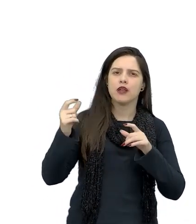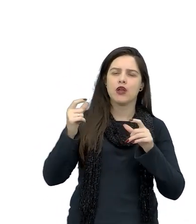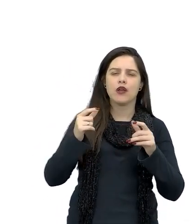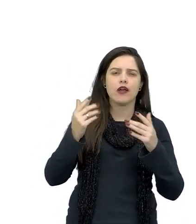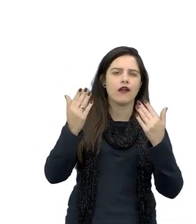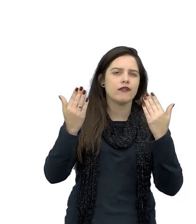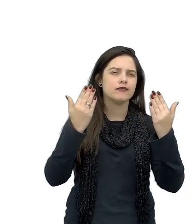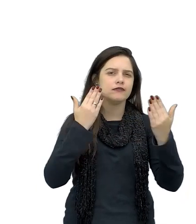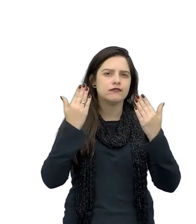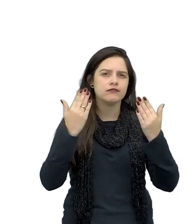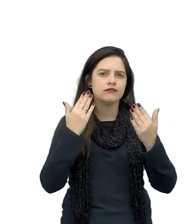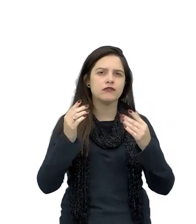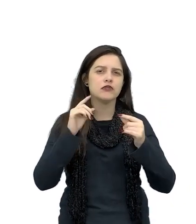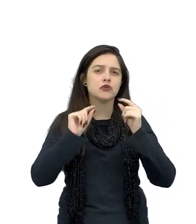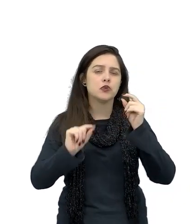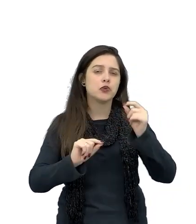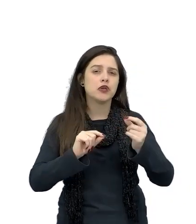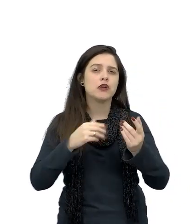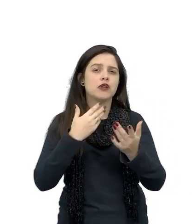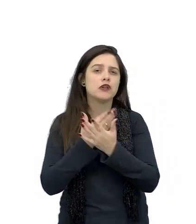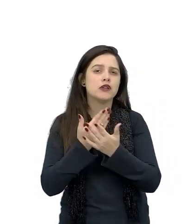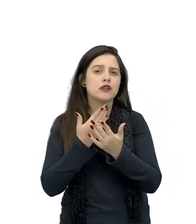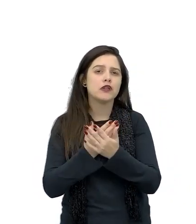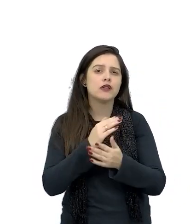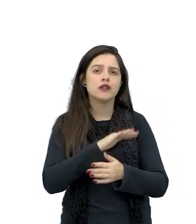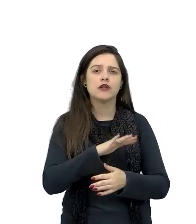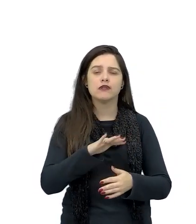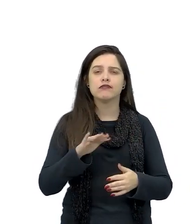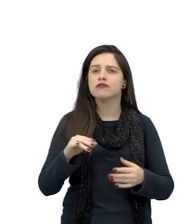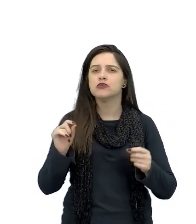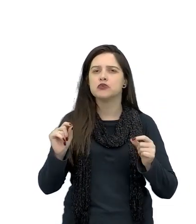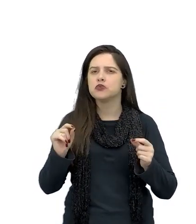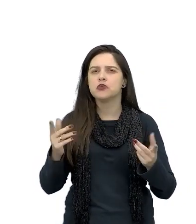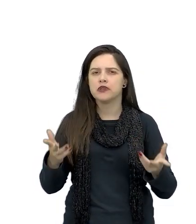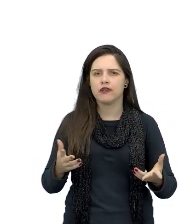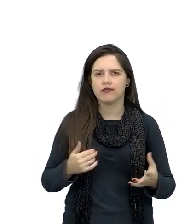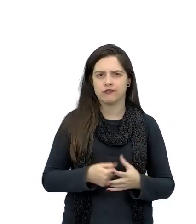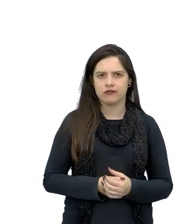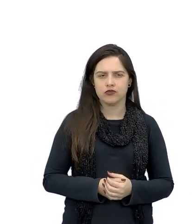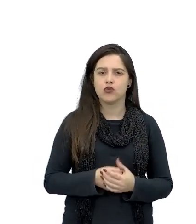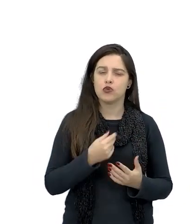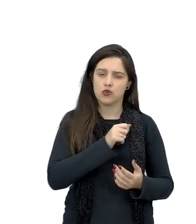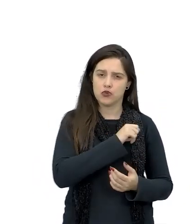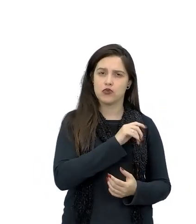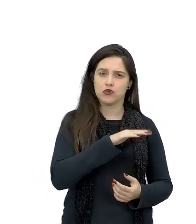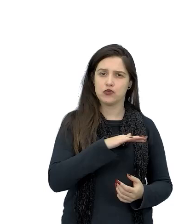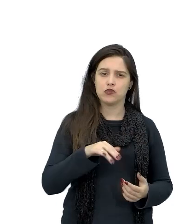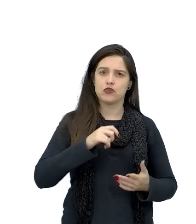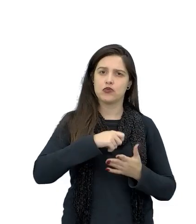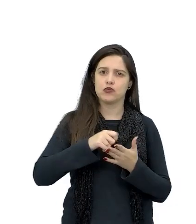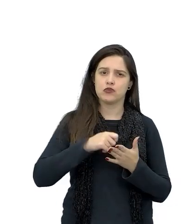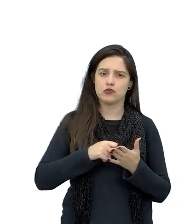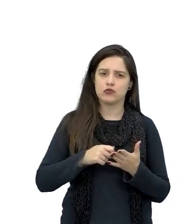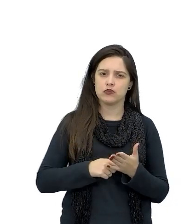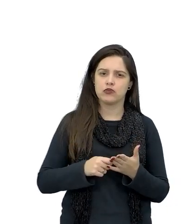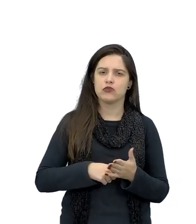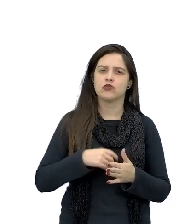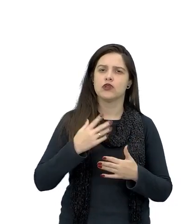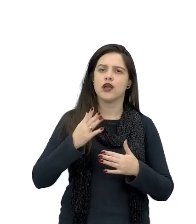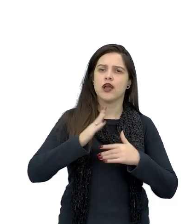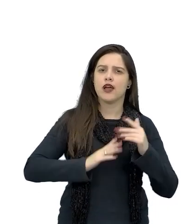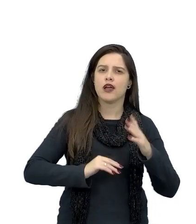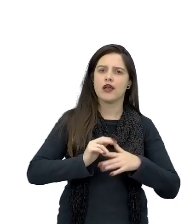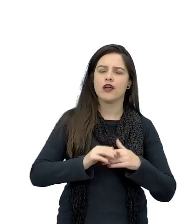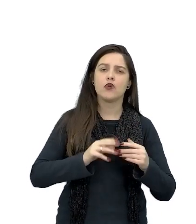analisar o que os estudantes realizaram na aula 9. Os alunos, eles terão a oportunidade